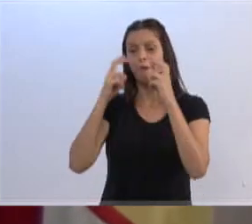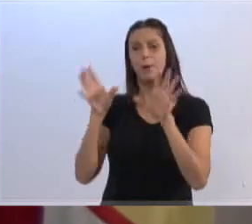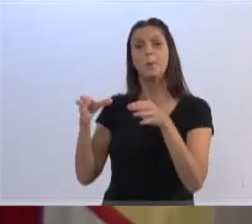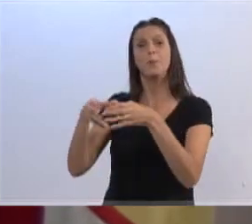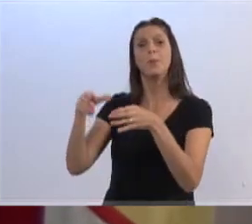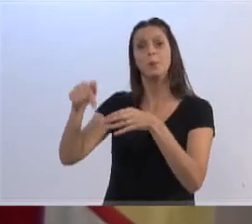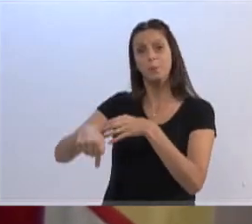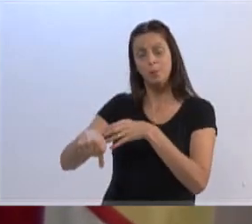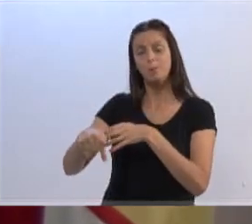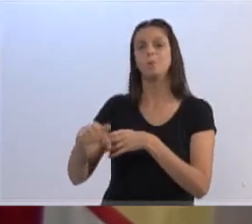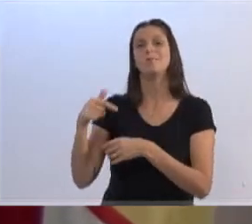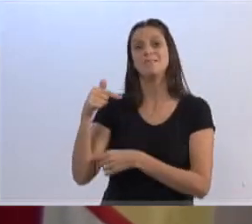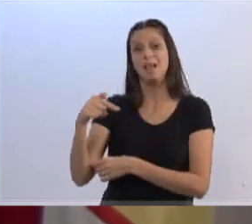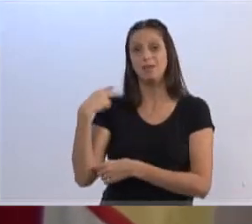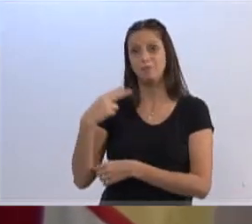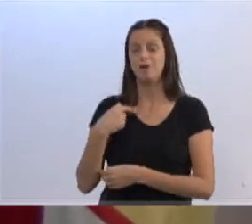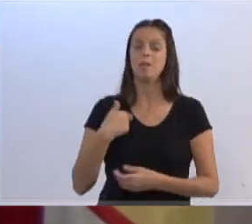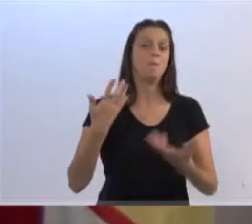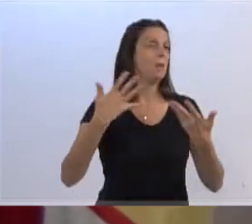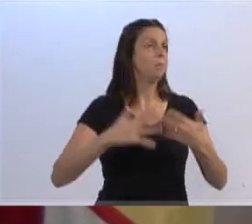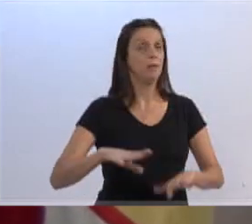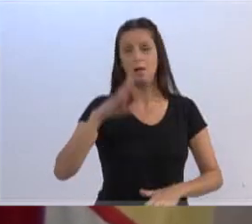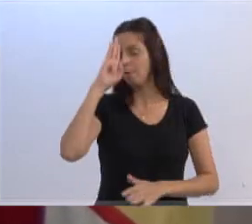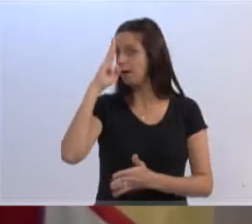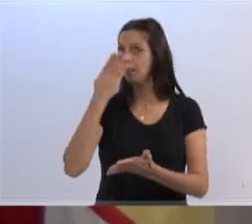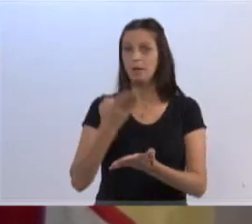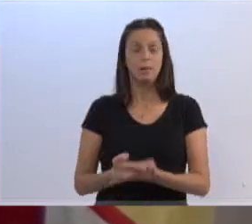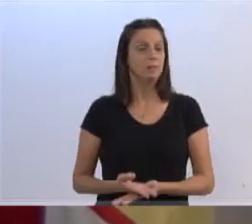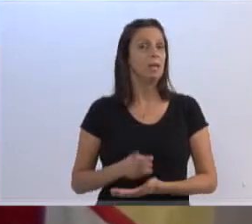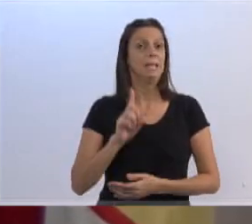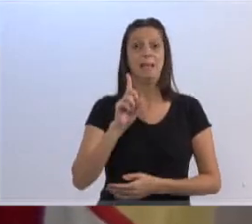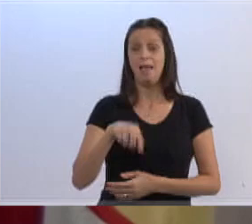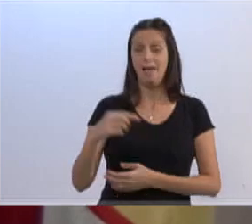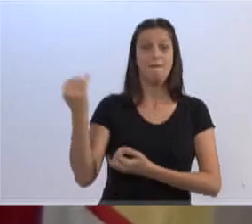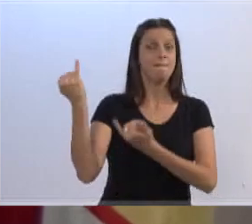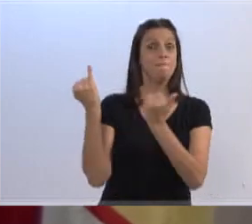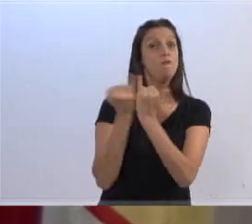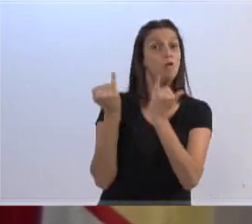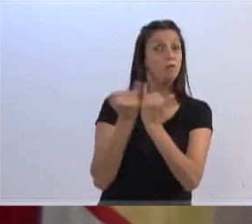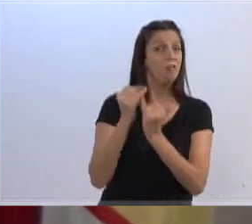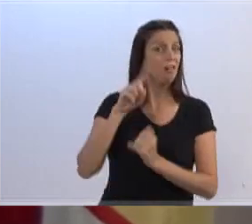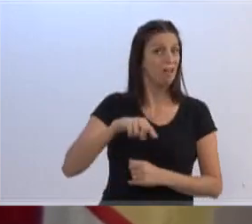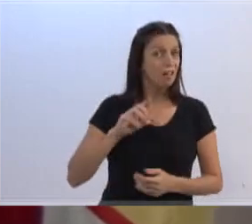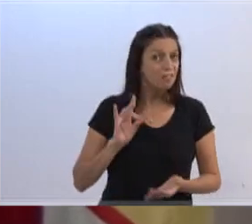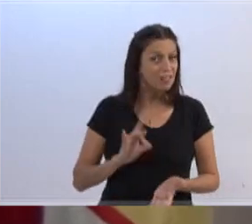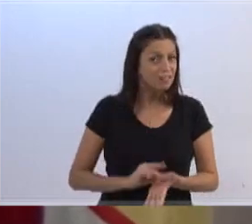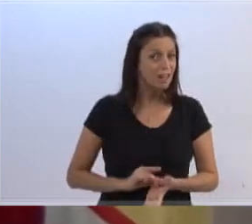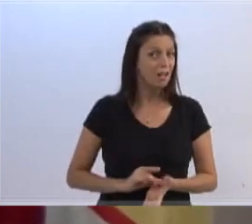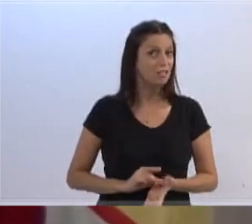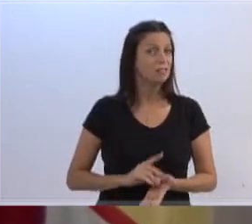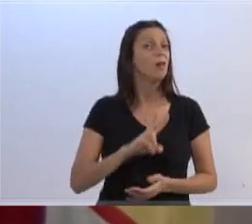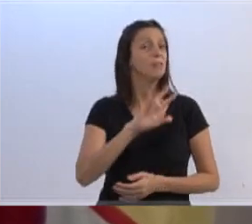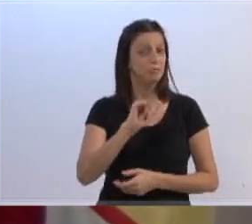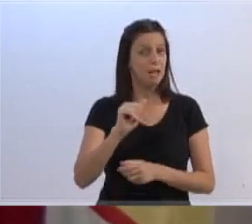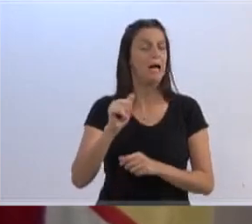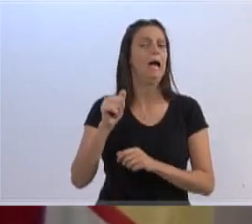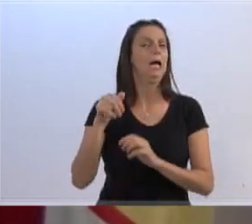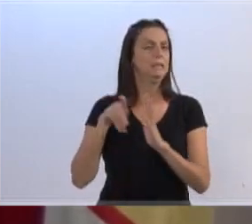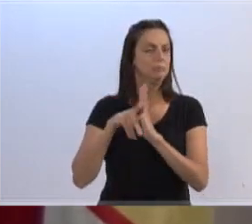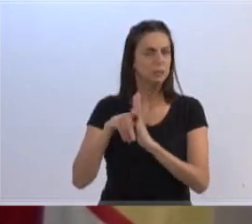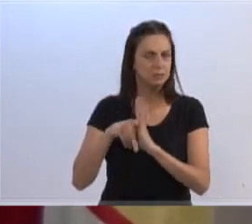escândalo para esse parlamentar. E eu não quero acreditar que esse boato seja possível. Então vamos averiguar